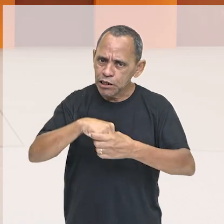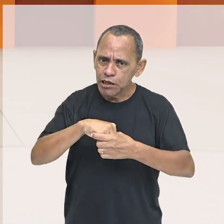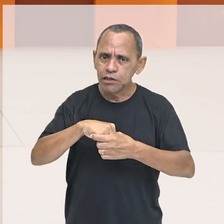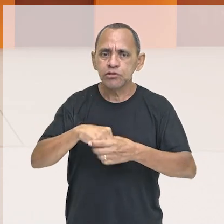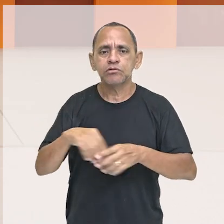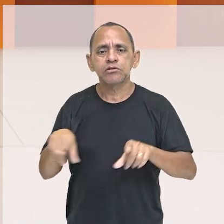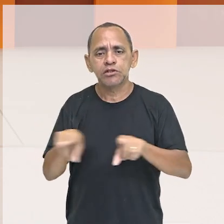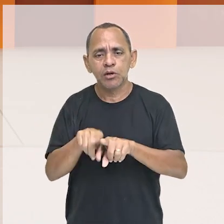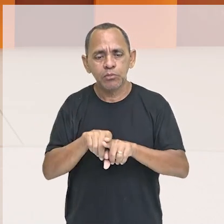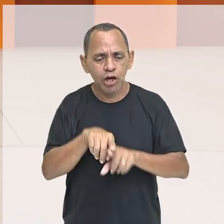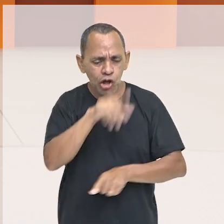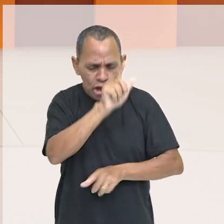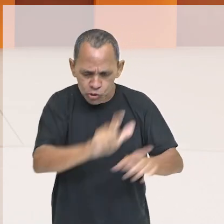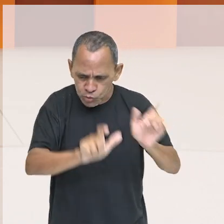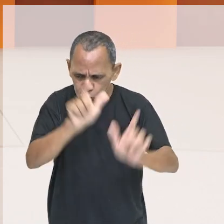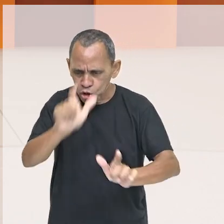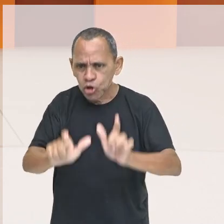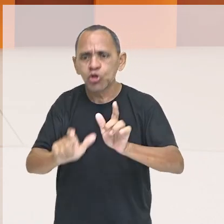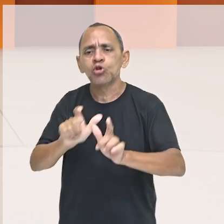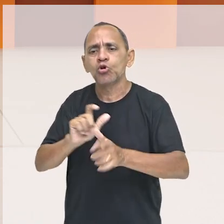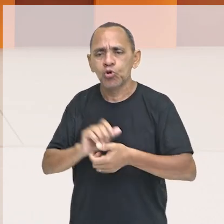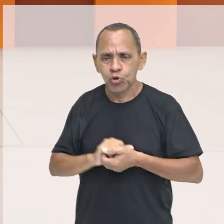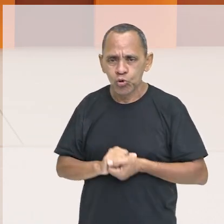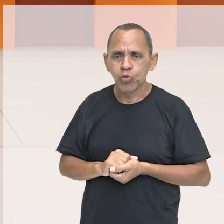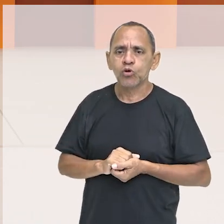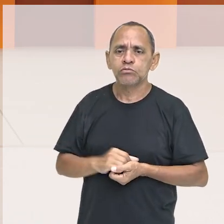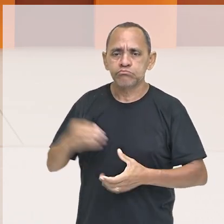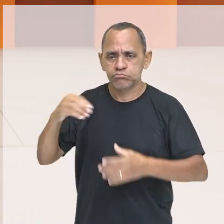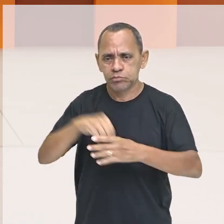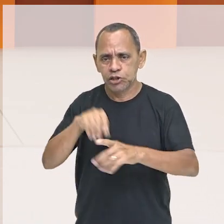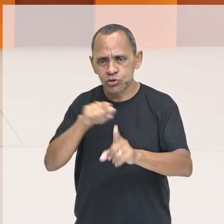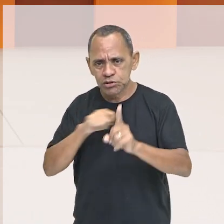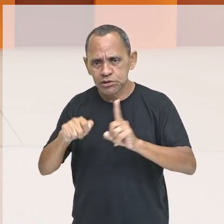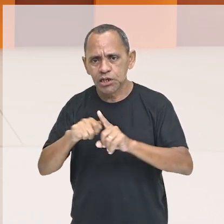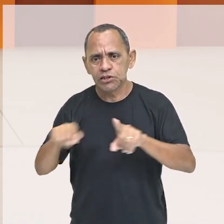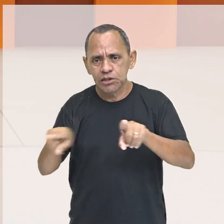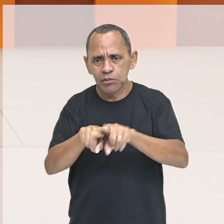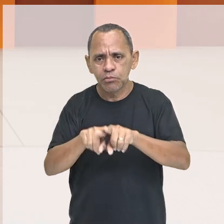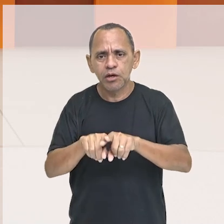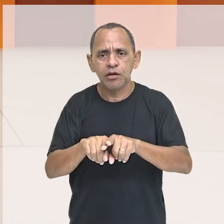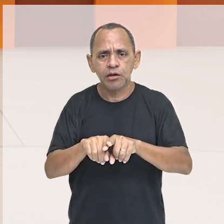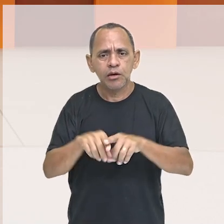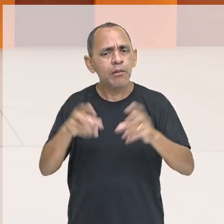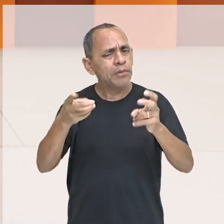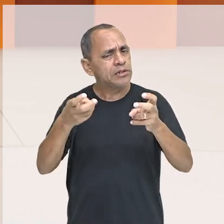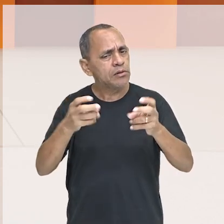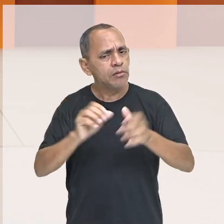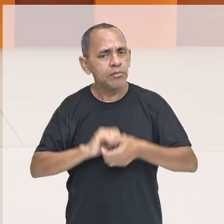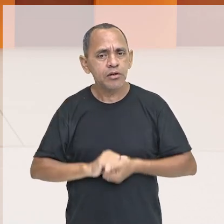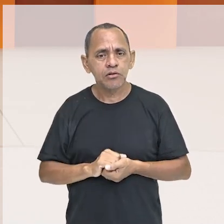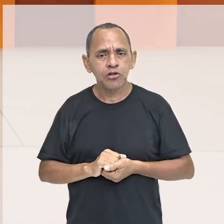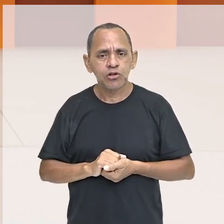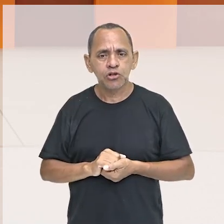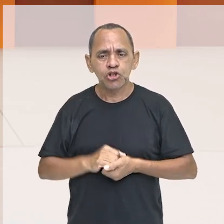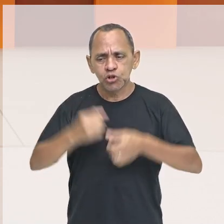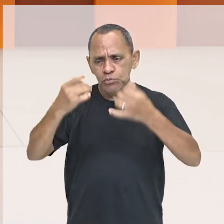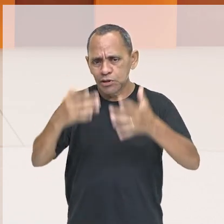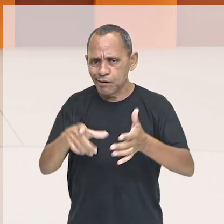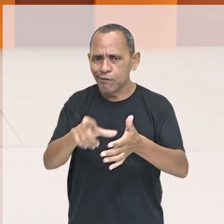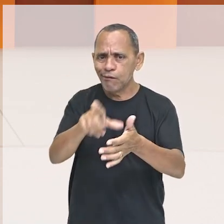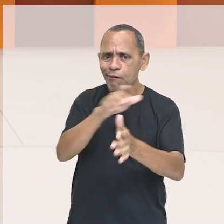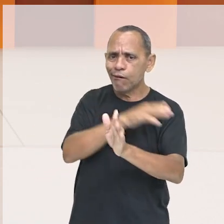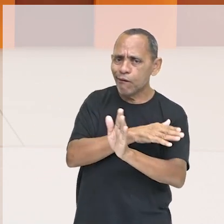por sua vez, concebem a sociedade. Vejam lá como eu falei no princípio da aula, Ao mesmo tempo que